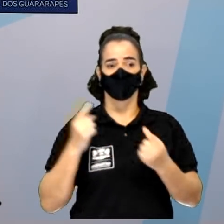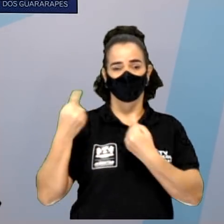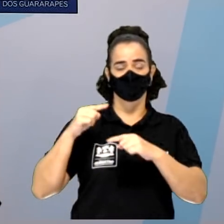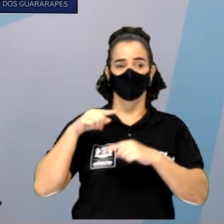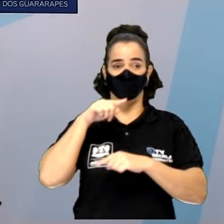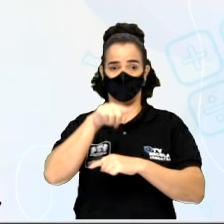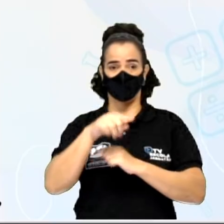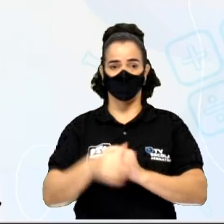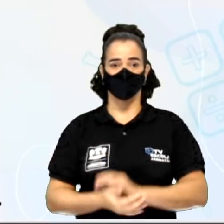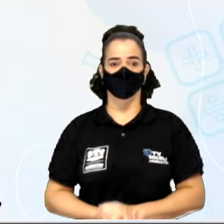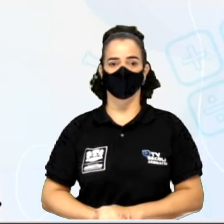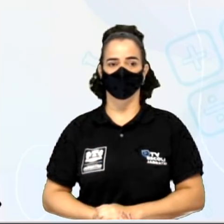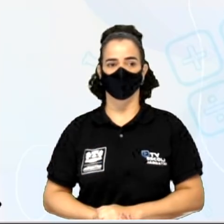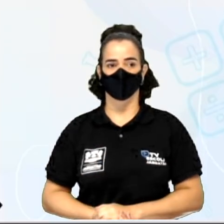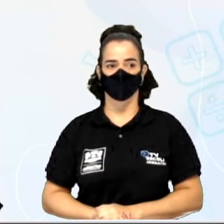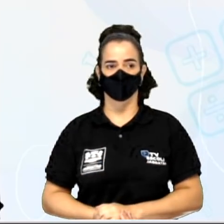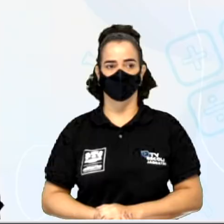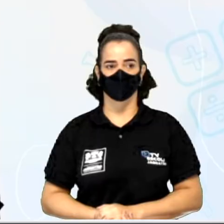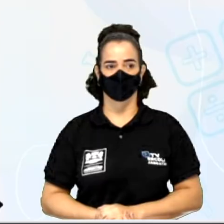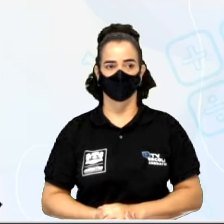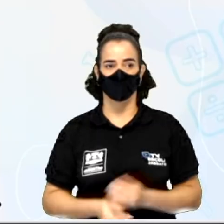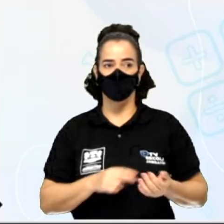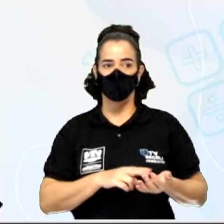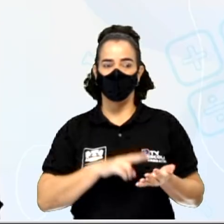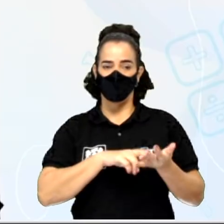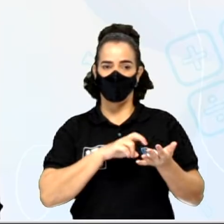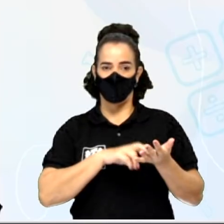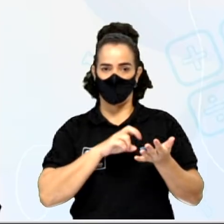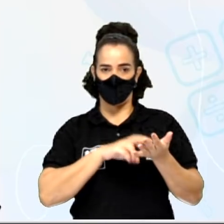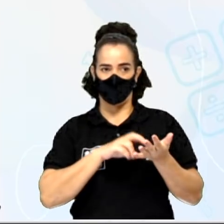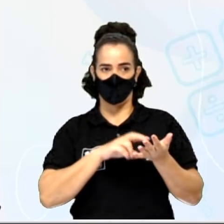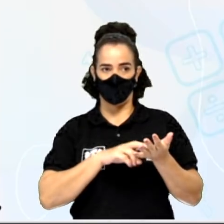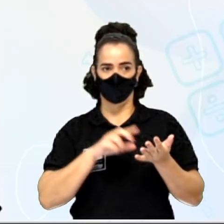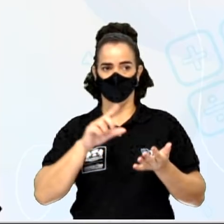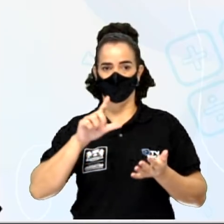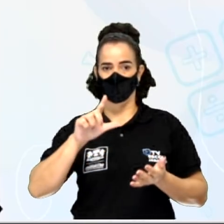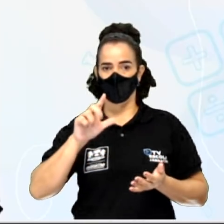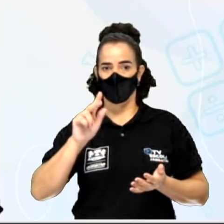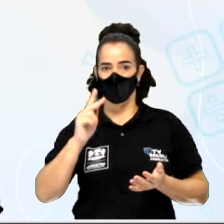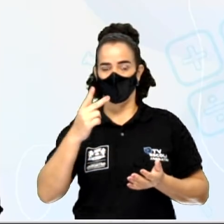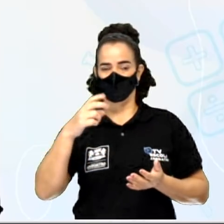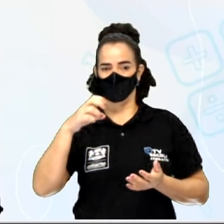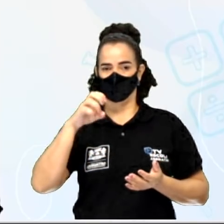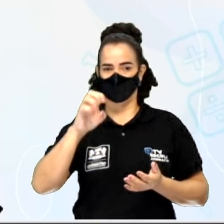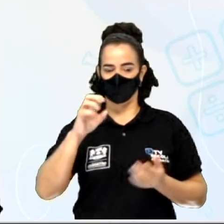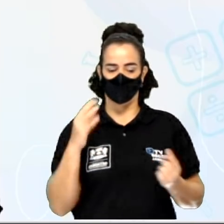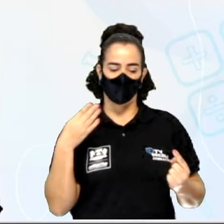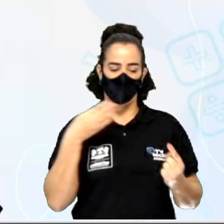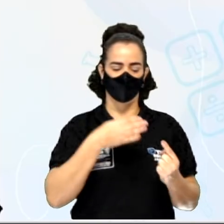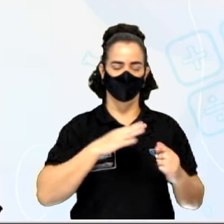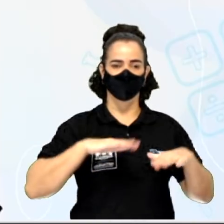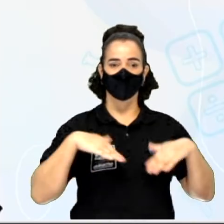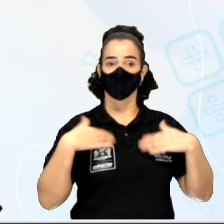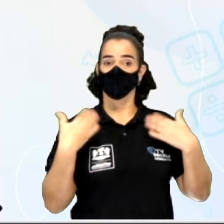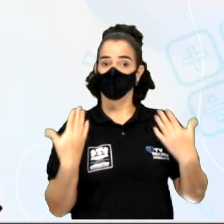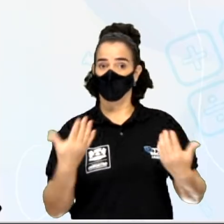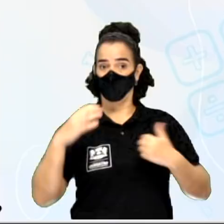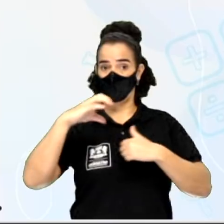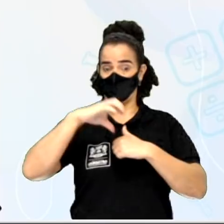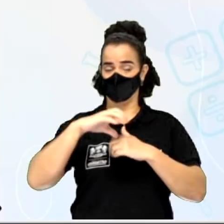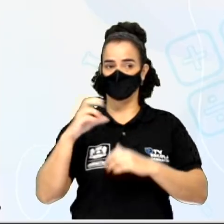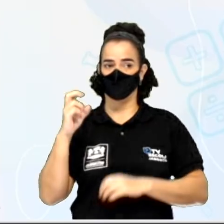slide. O vocábulo li, em negrito, no texto 10, refere-se a... Então, nós tínhamos 5 opções,